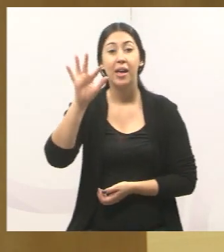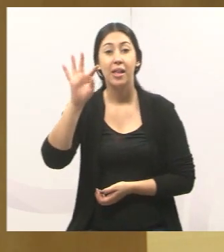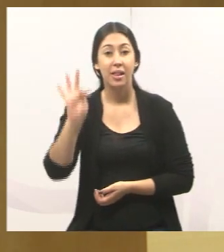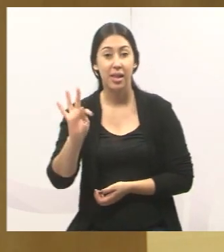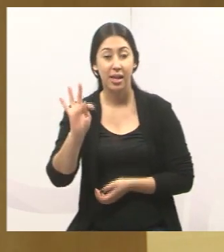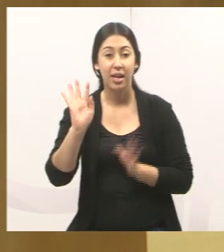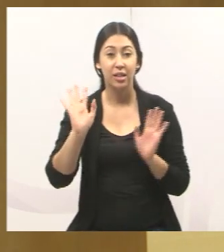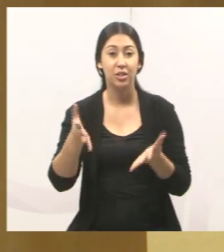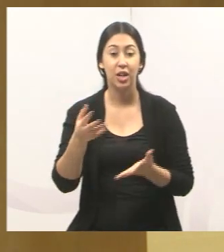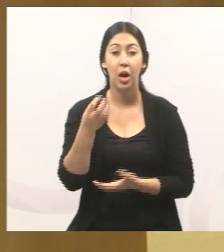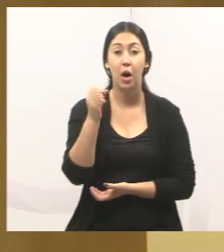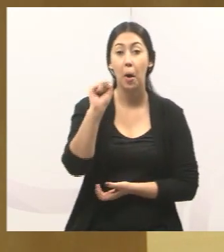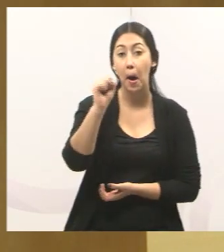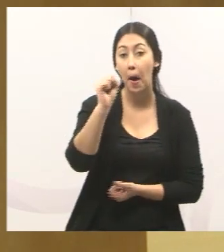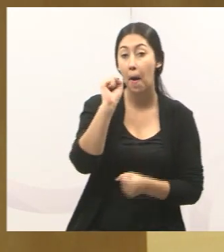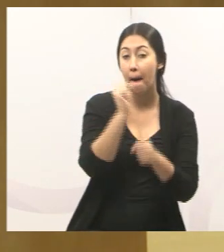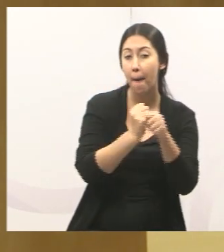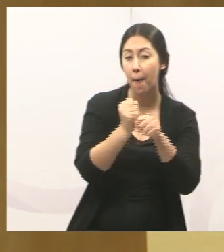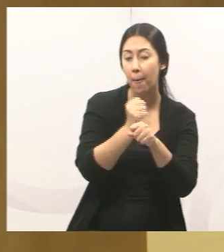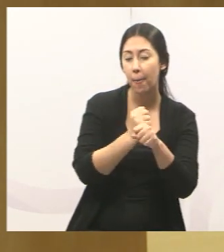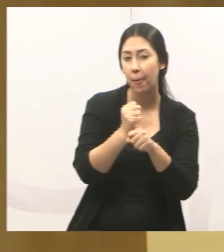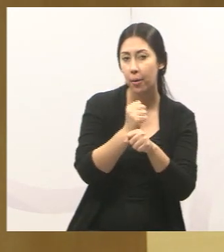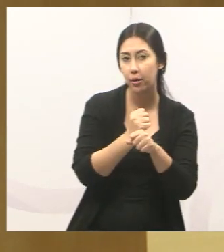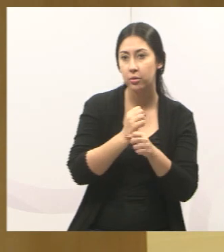do ex-prefeito Hamilton Ribeiro Mota.